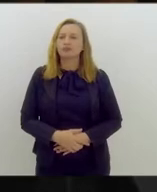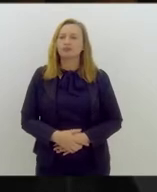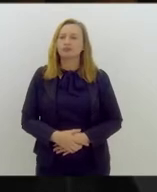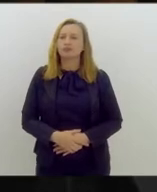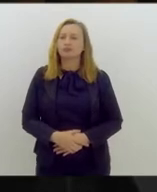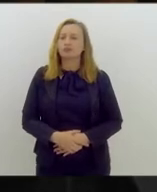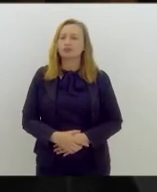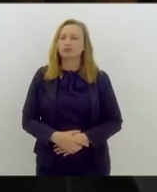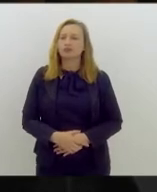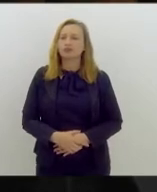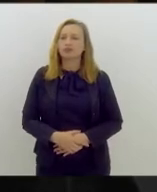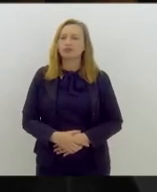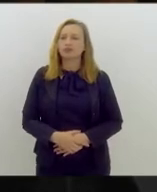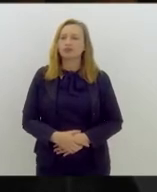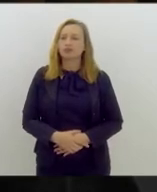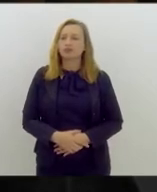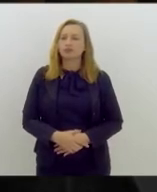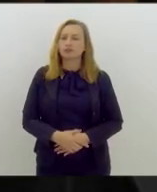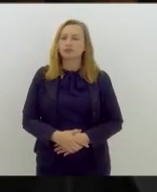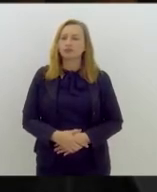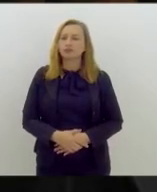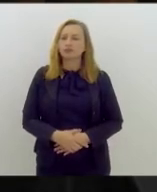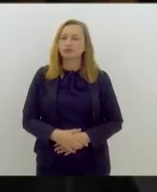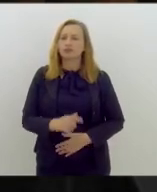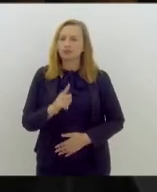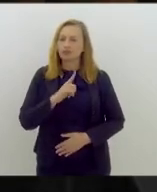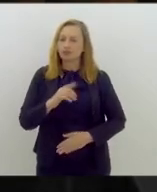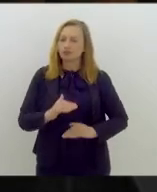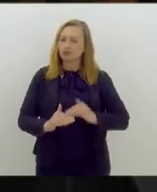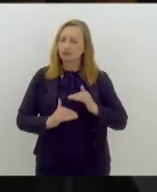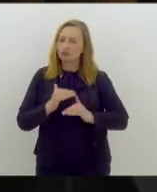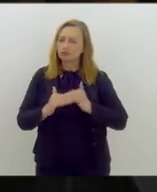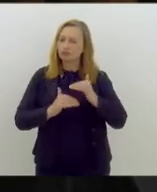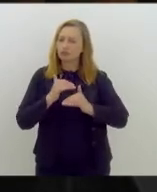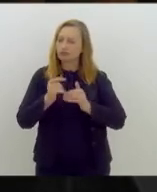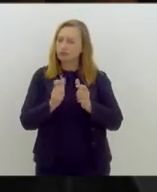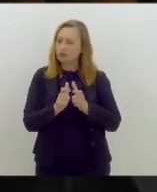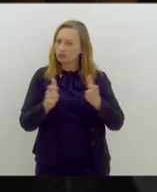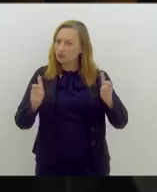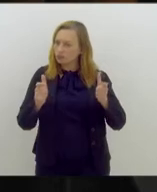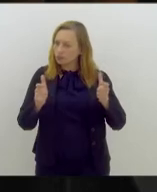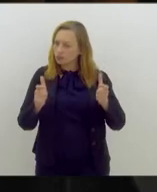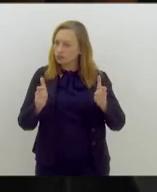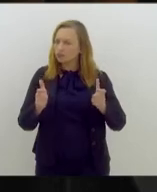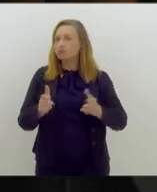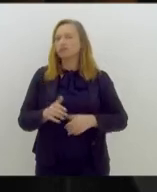benefício imenso nessa direção que eu tô aqui colocando